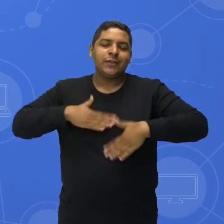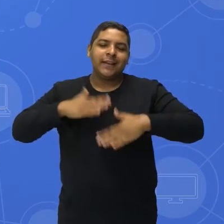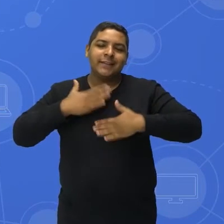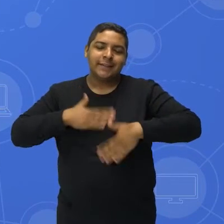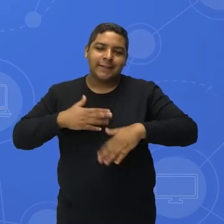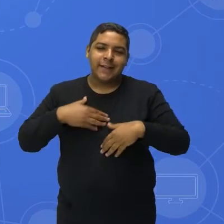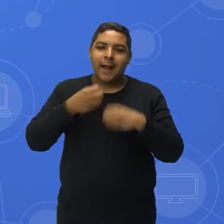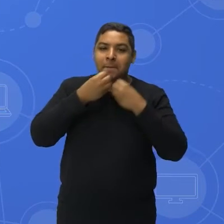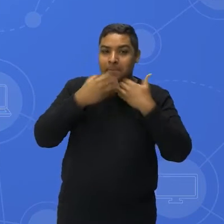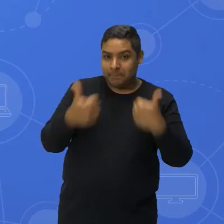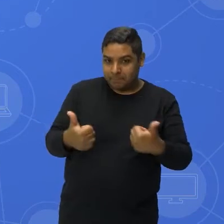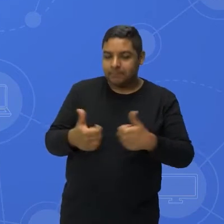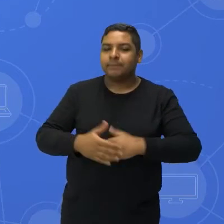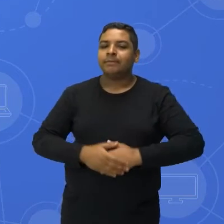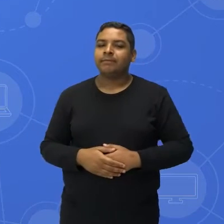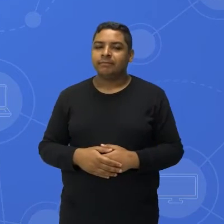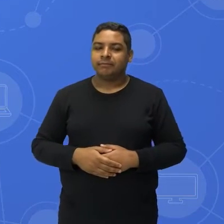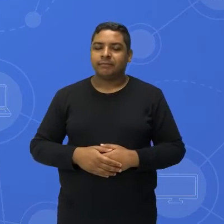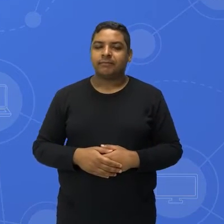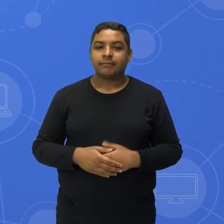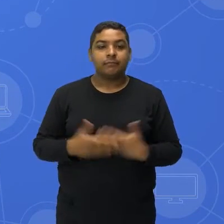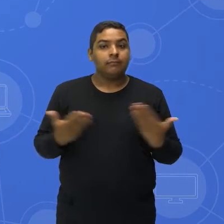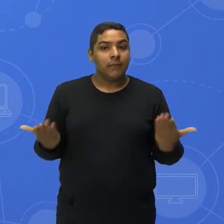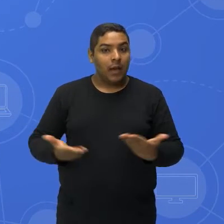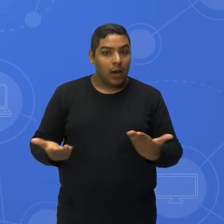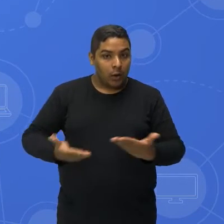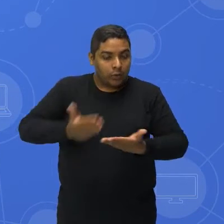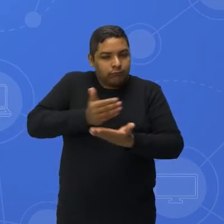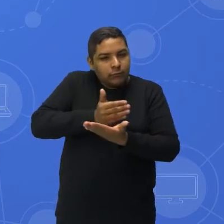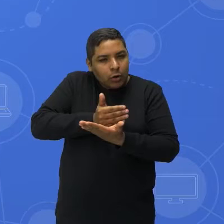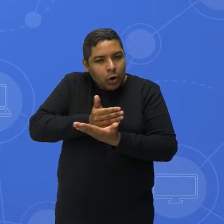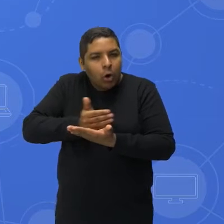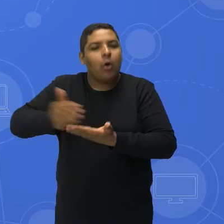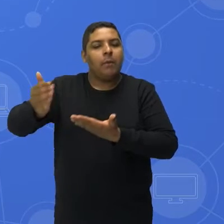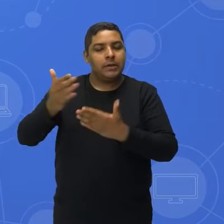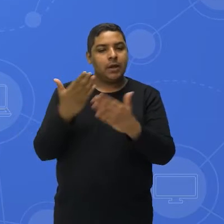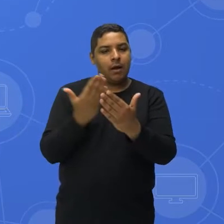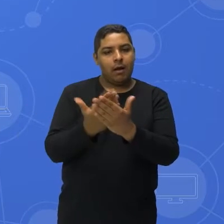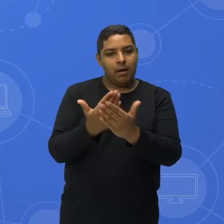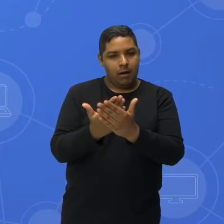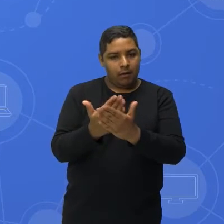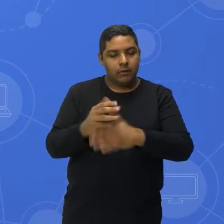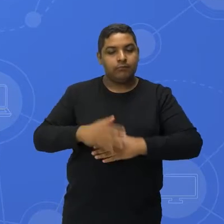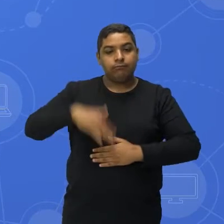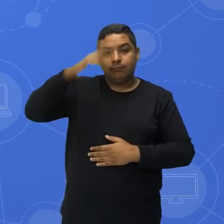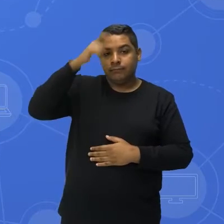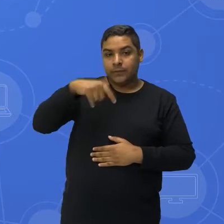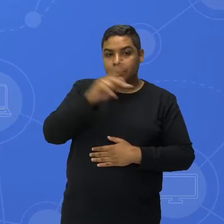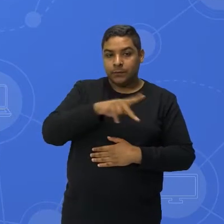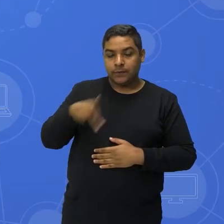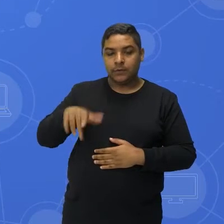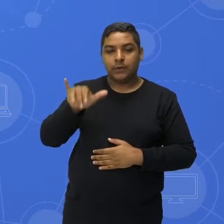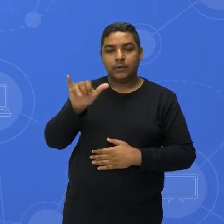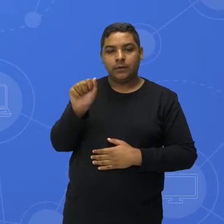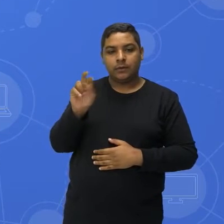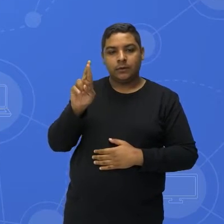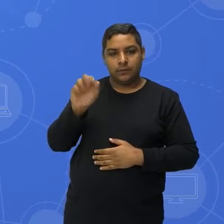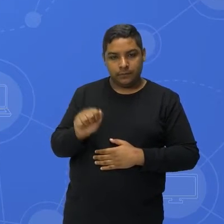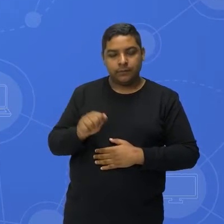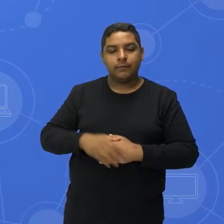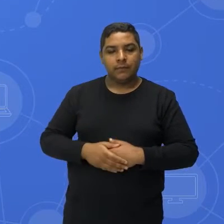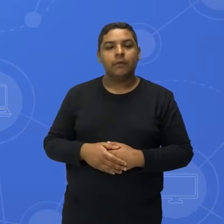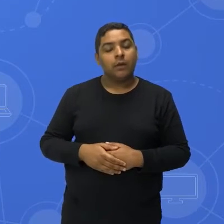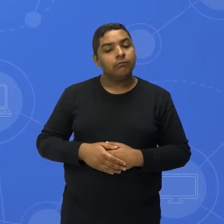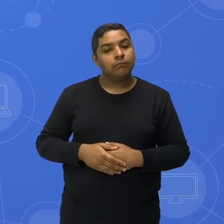bastante? Espero que sim! Então, a gente vai iniciar aqui essa nossa aula. Eu sou a professora Yara Graça, vou